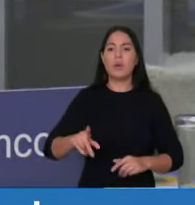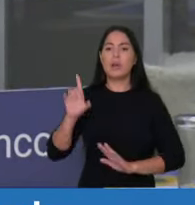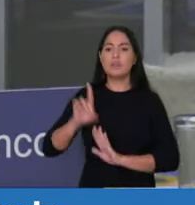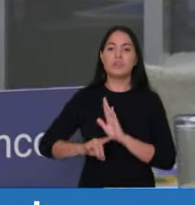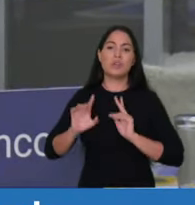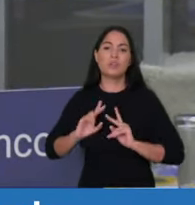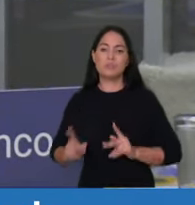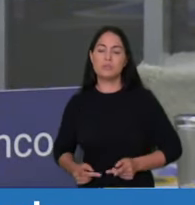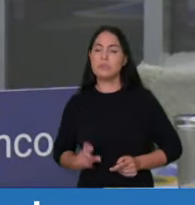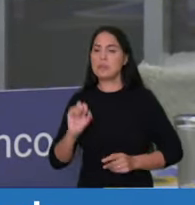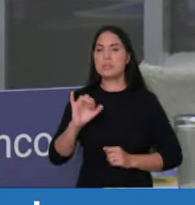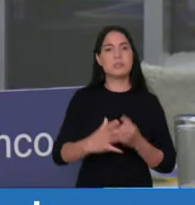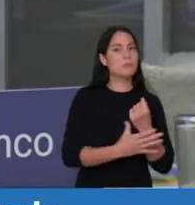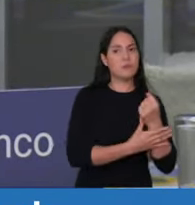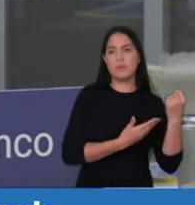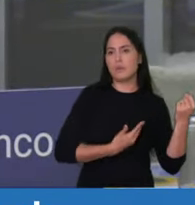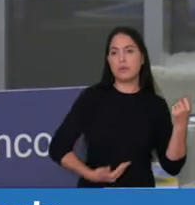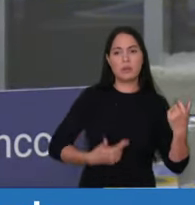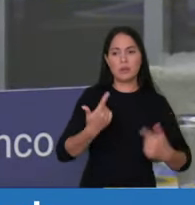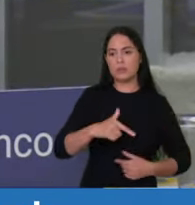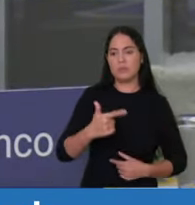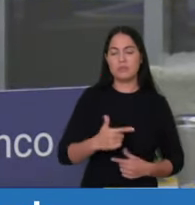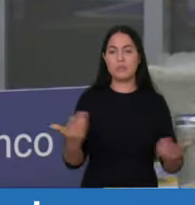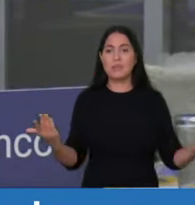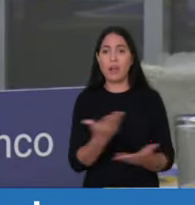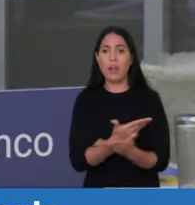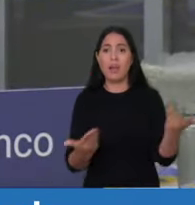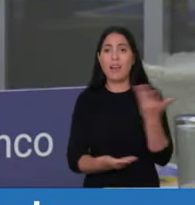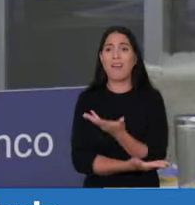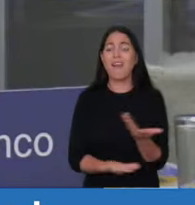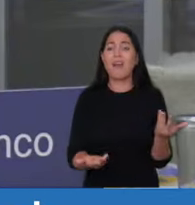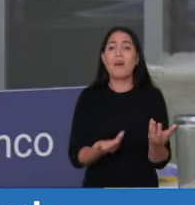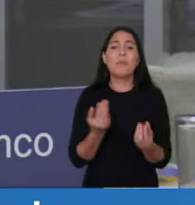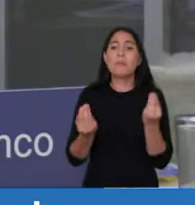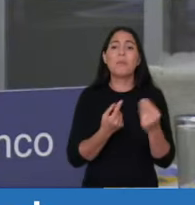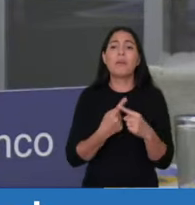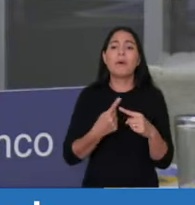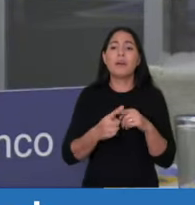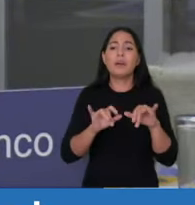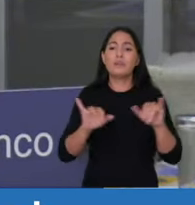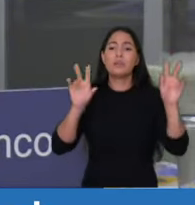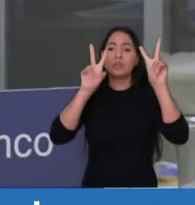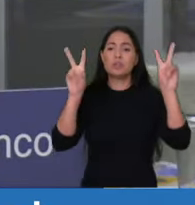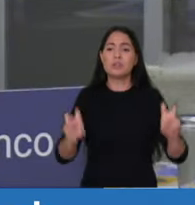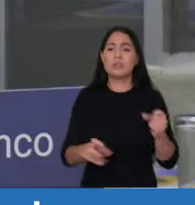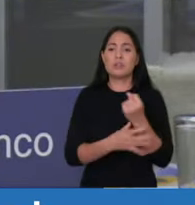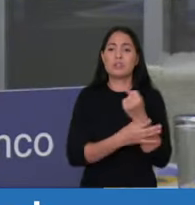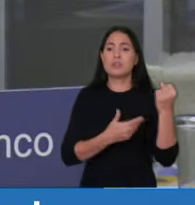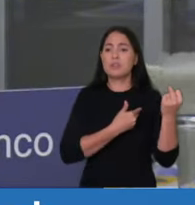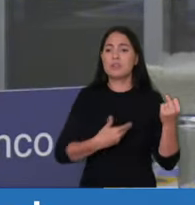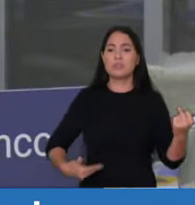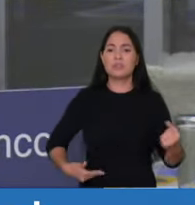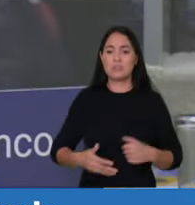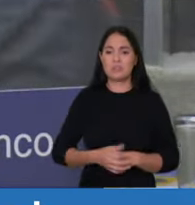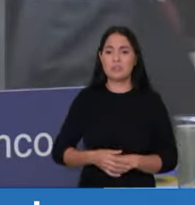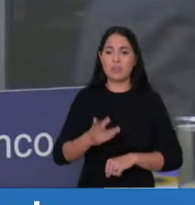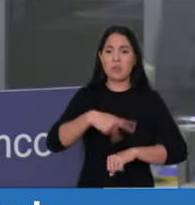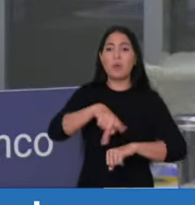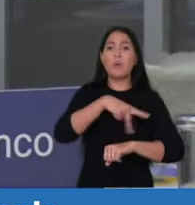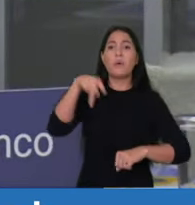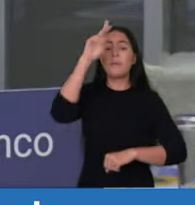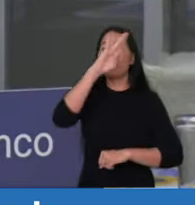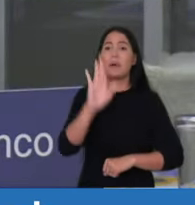pública. E com isso, senhores, o que eu estou falando de política de segurança pública? O Brasil precisa retomar o controle do seu